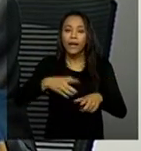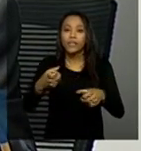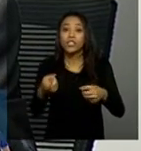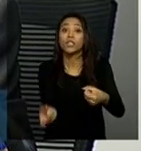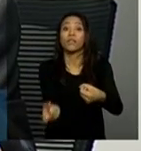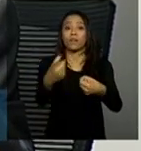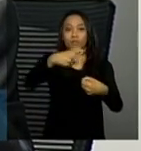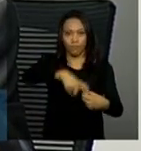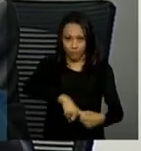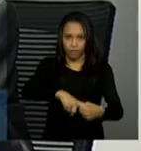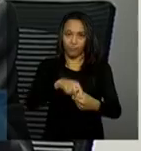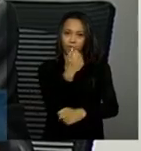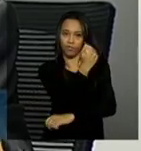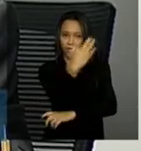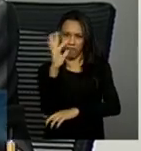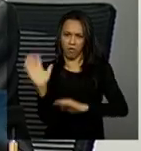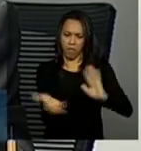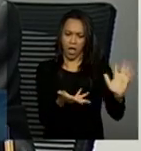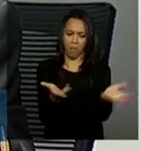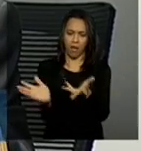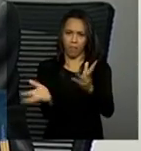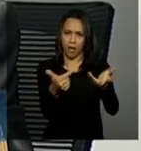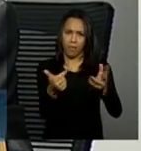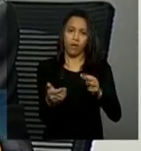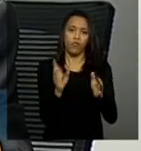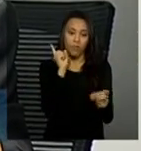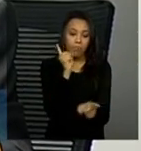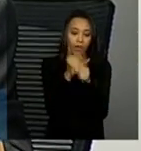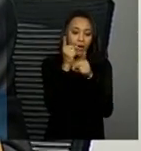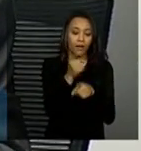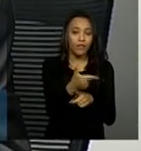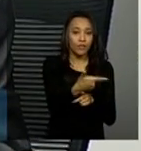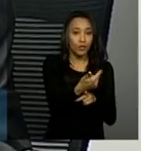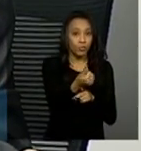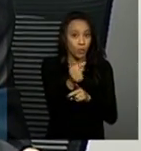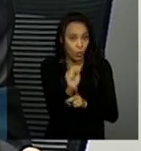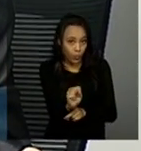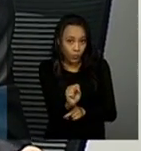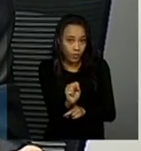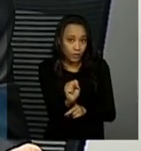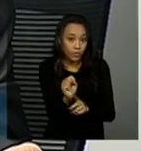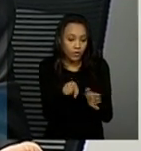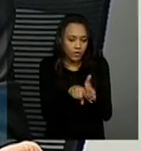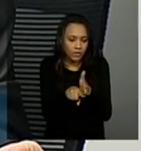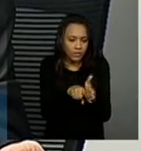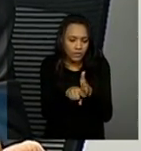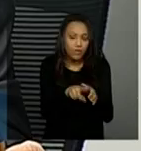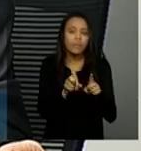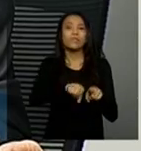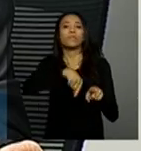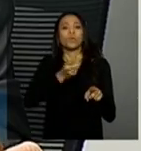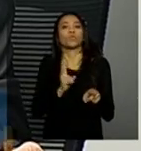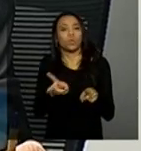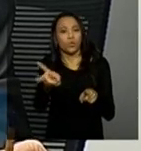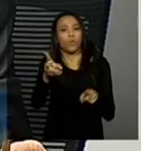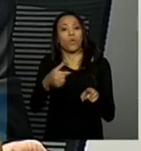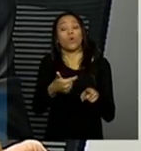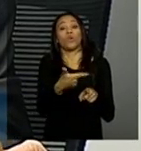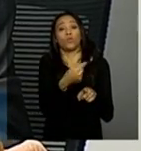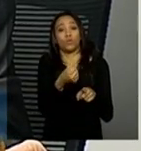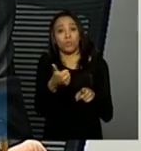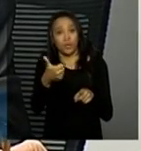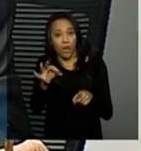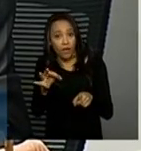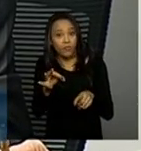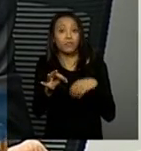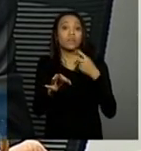foi detectada em 2008, ela de novo foi detectada em 2010 e foi de novo detectada